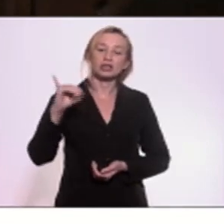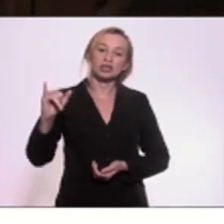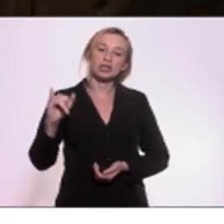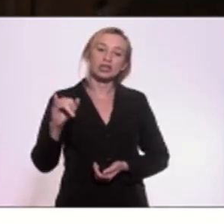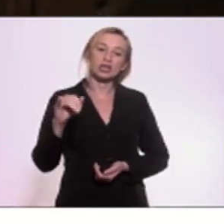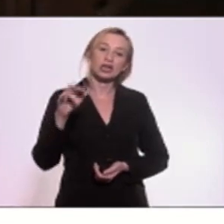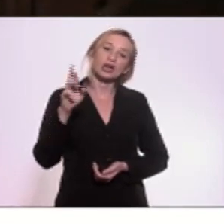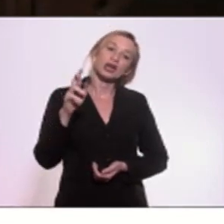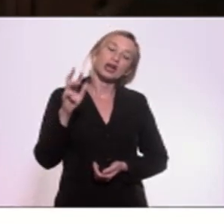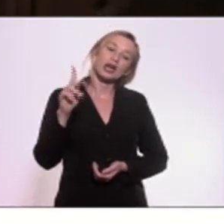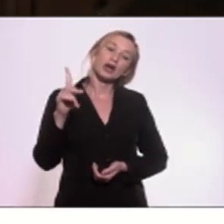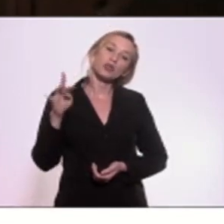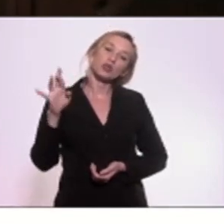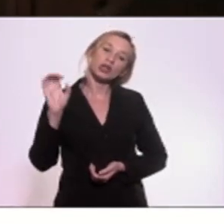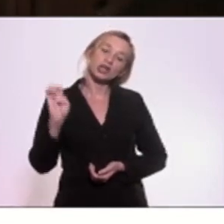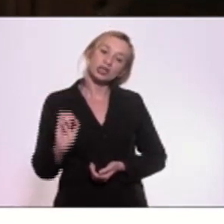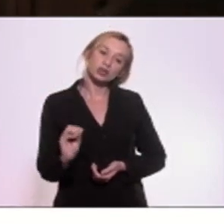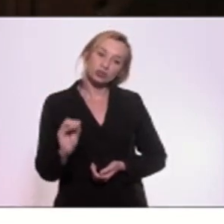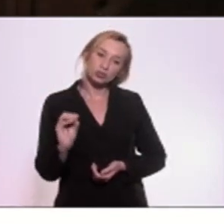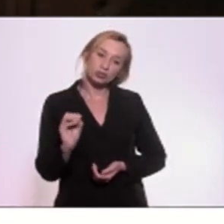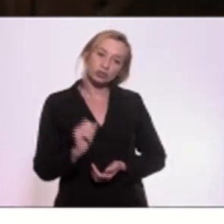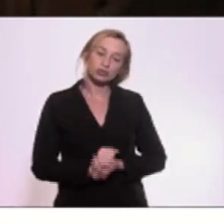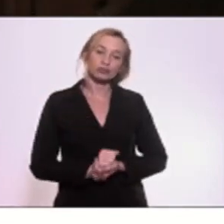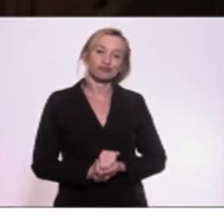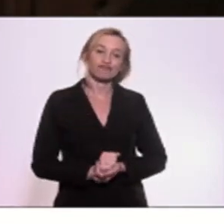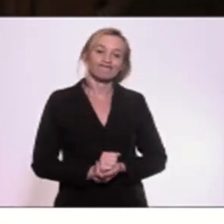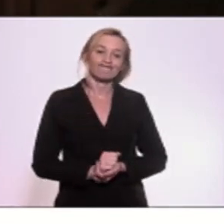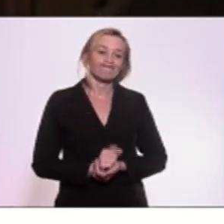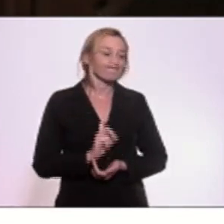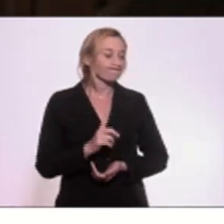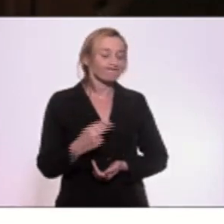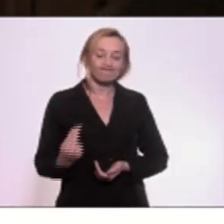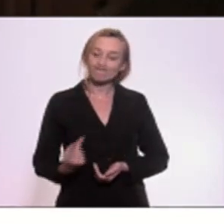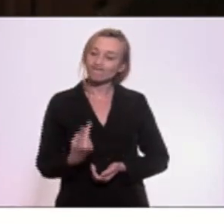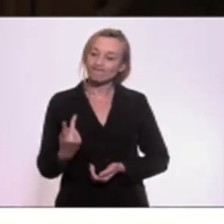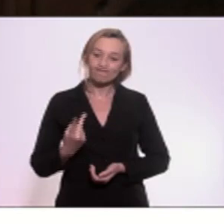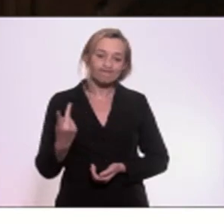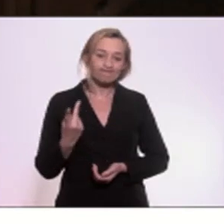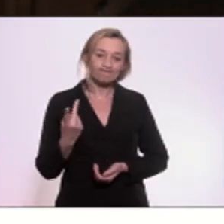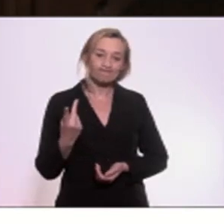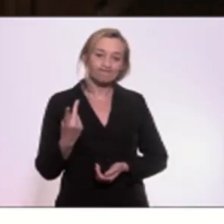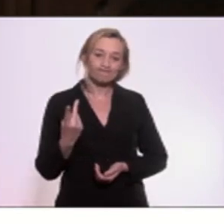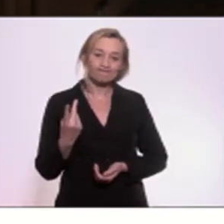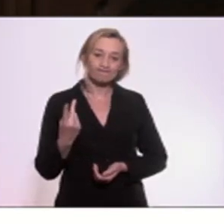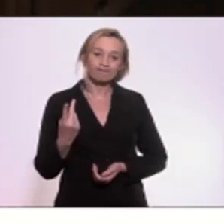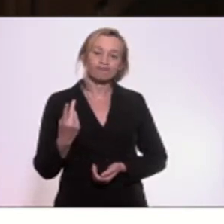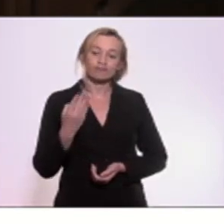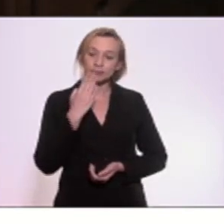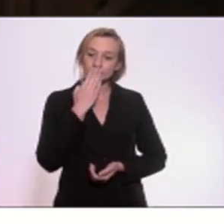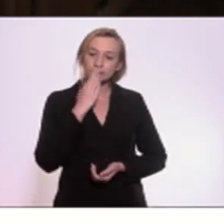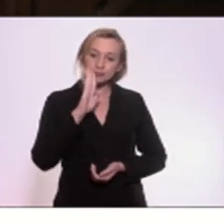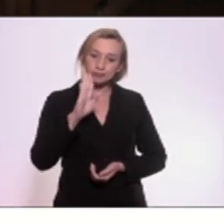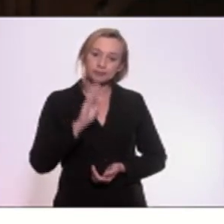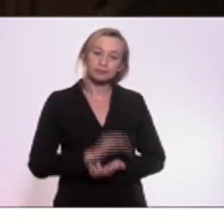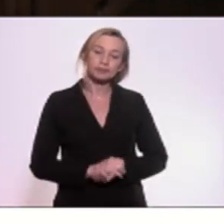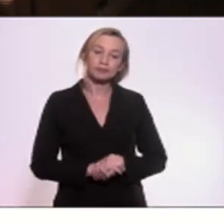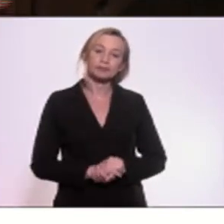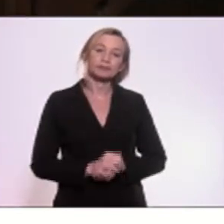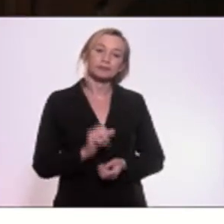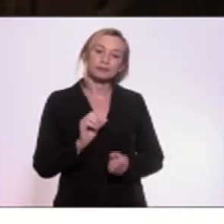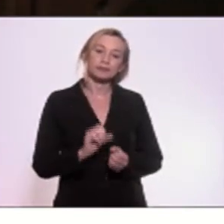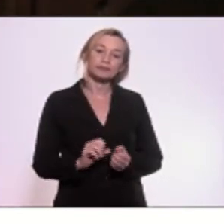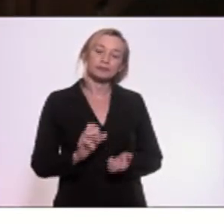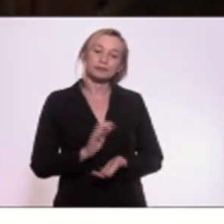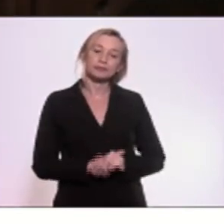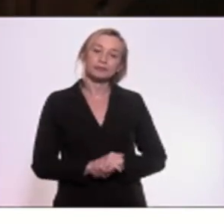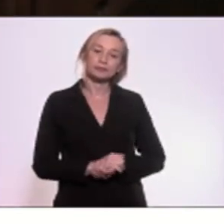E, por via de consequência, não honra o juramento que fez no caso que